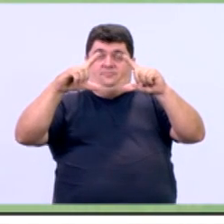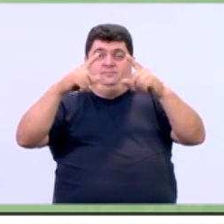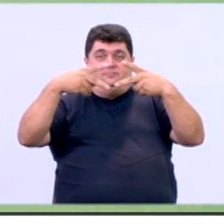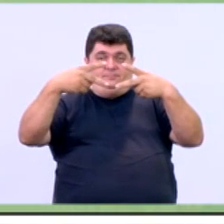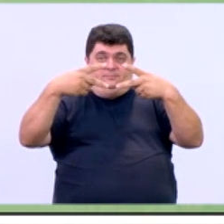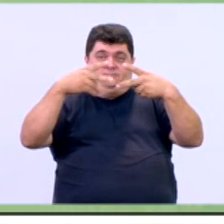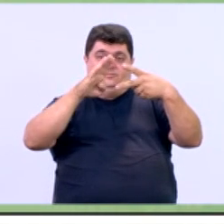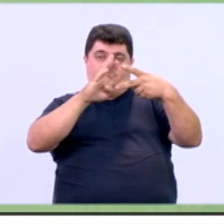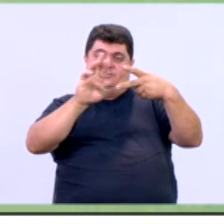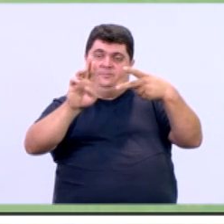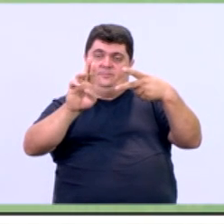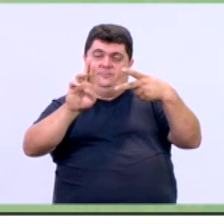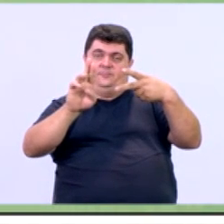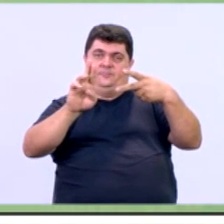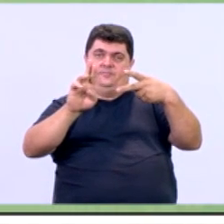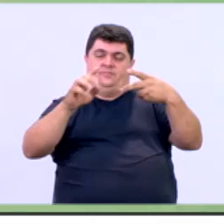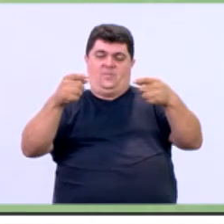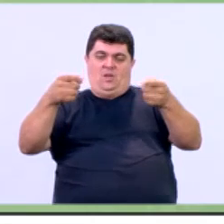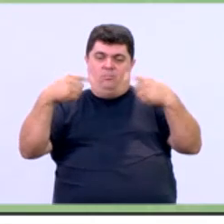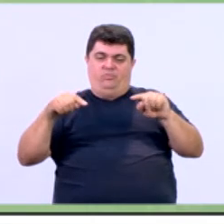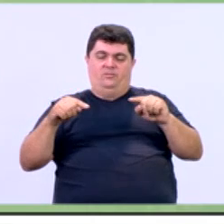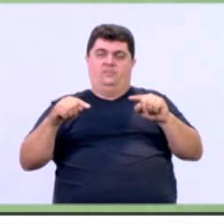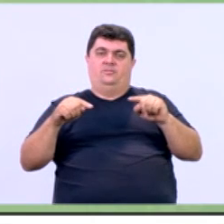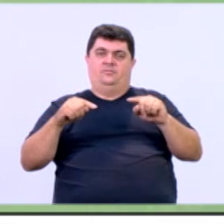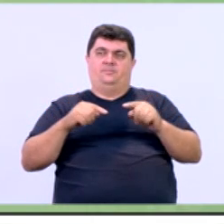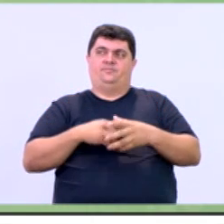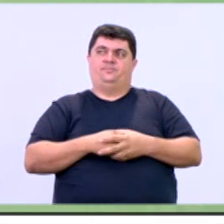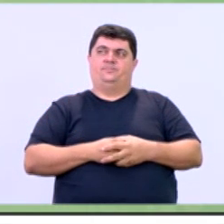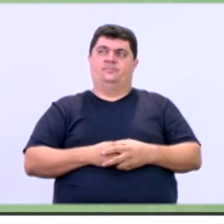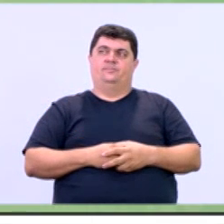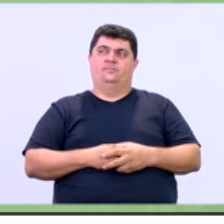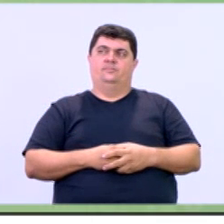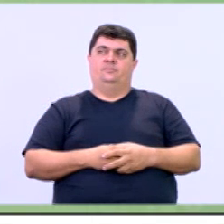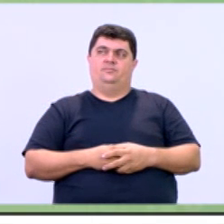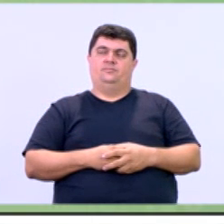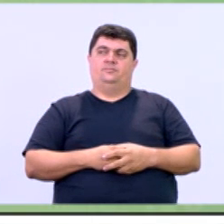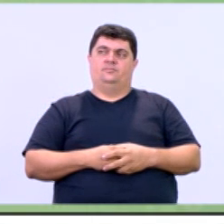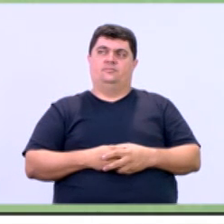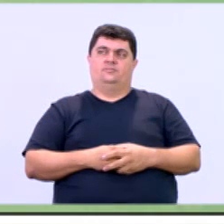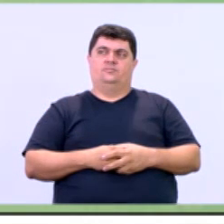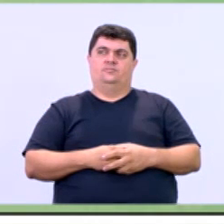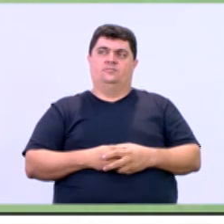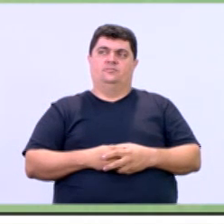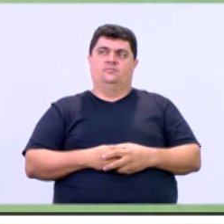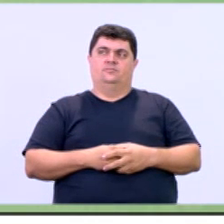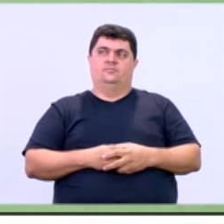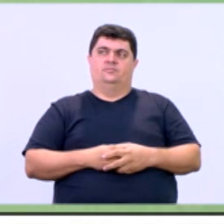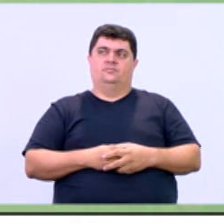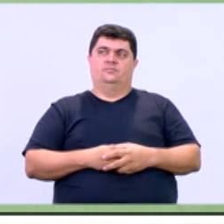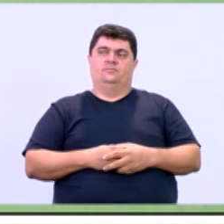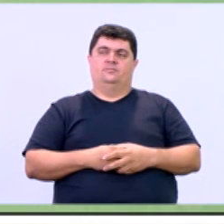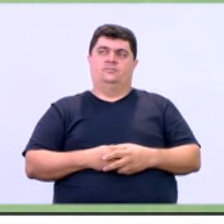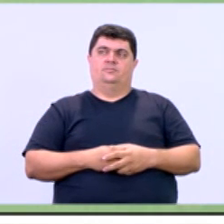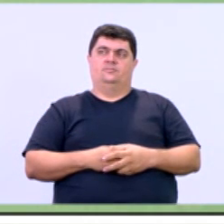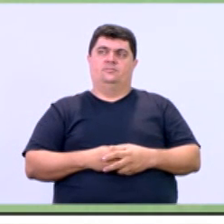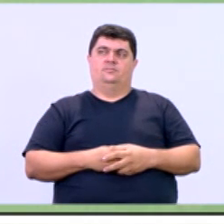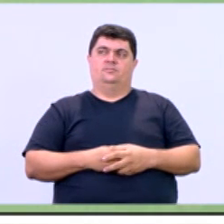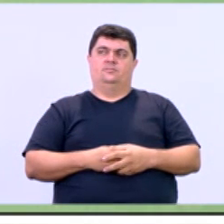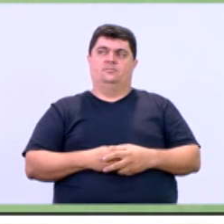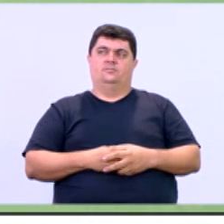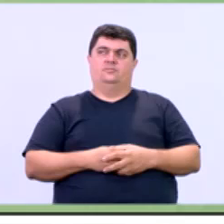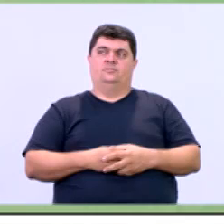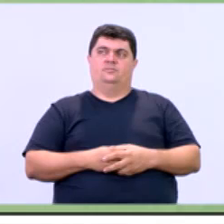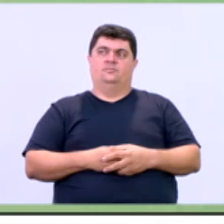marcação para pular linha, forçar uma quebra de linha, que é a BR, tá?